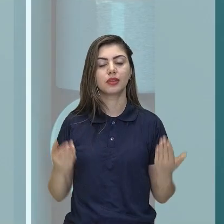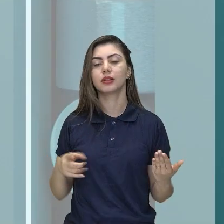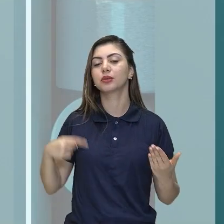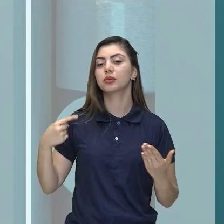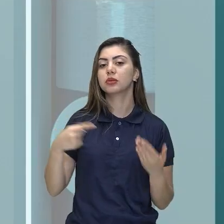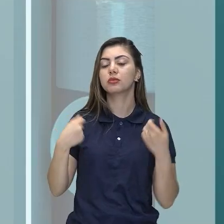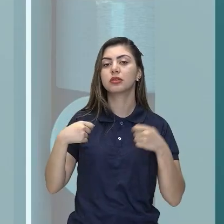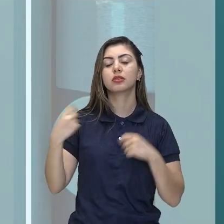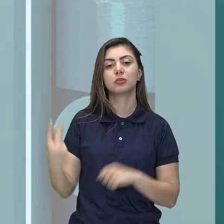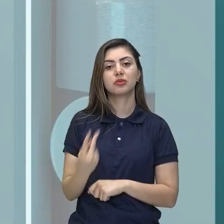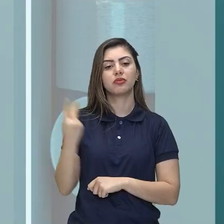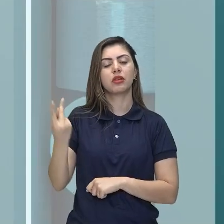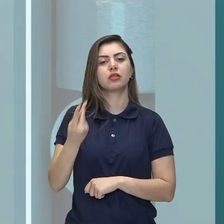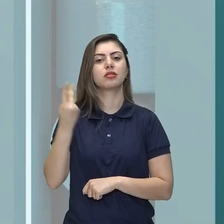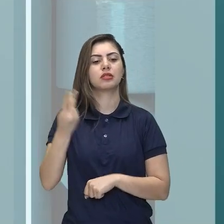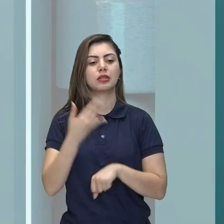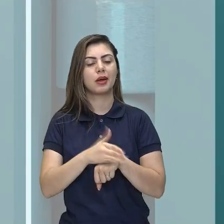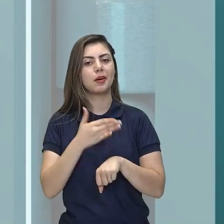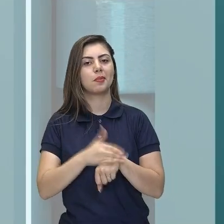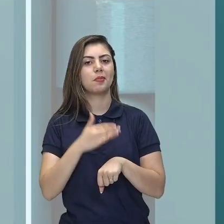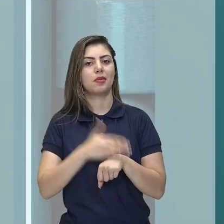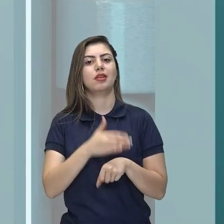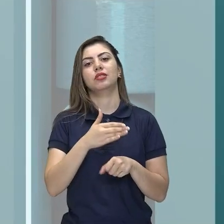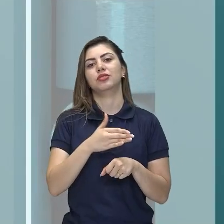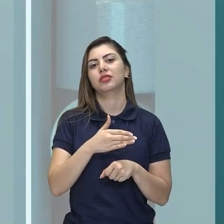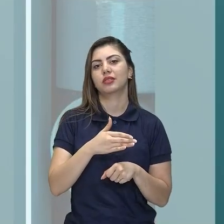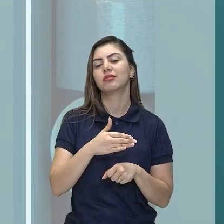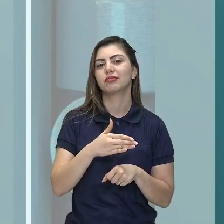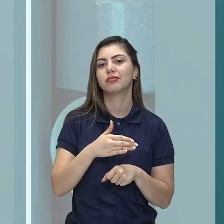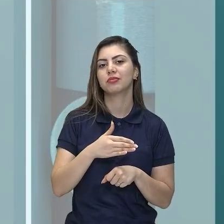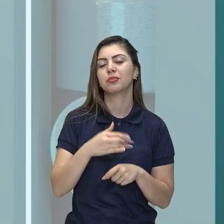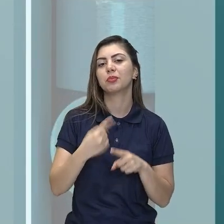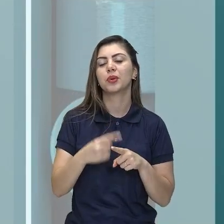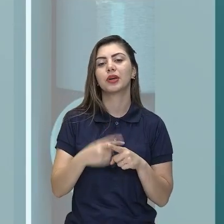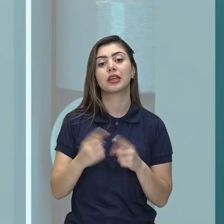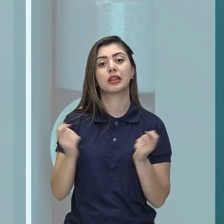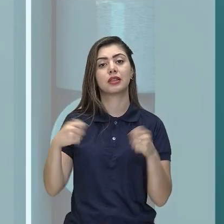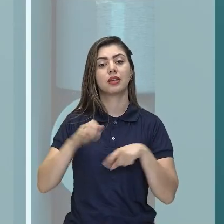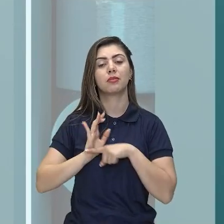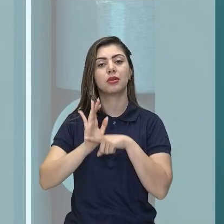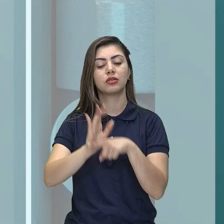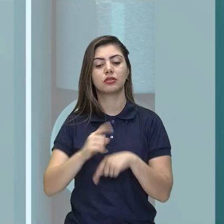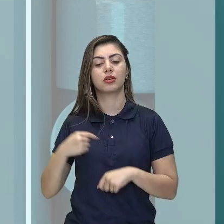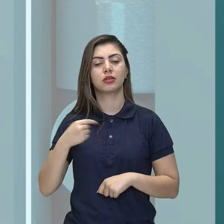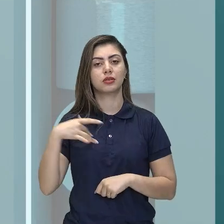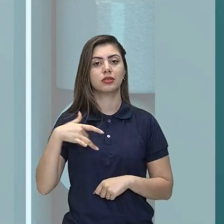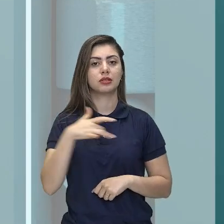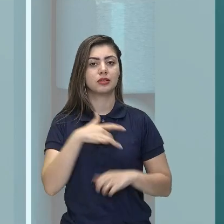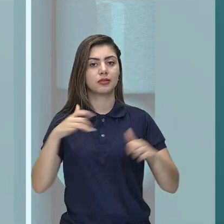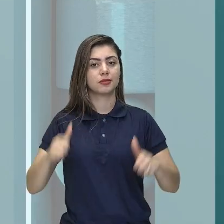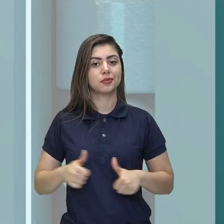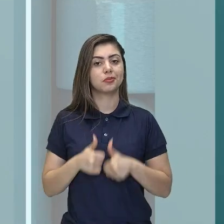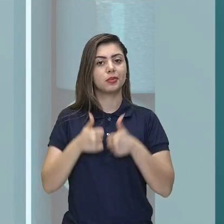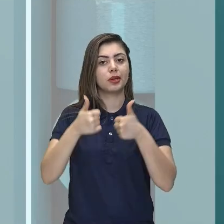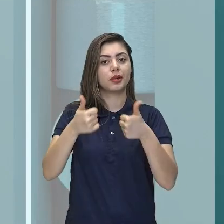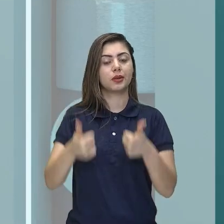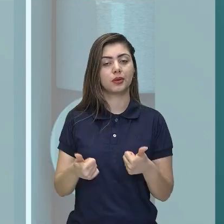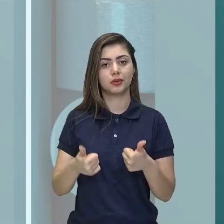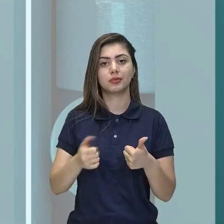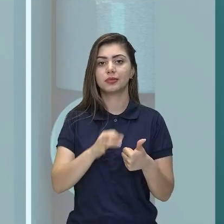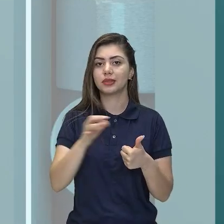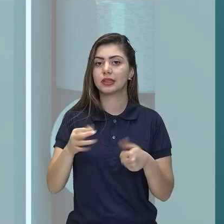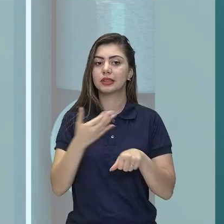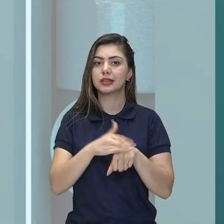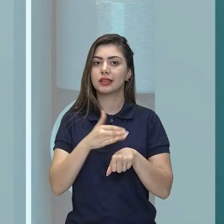valorizar essa prática ela é importante, porque ela traz o benefício da saúde, da prática de atividades físicas,